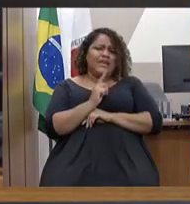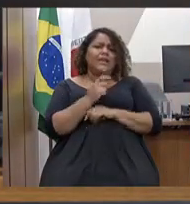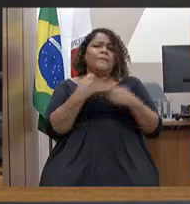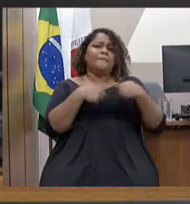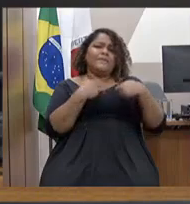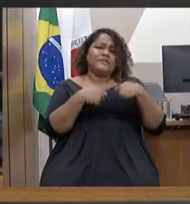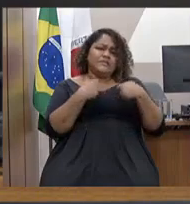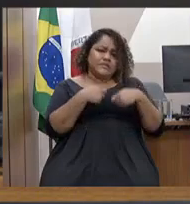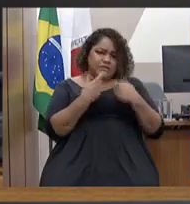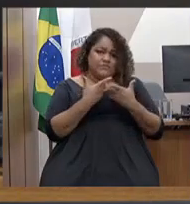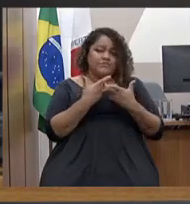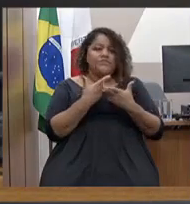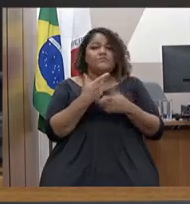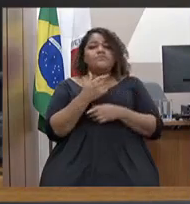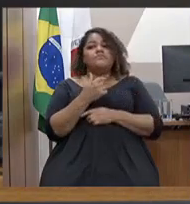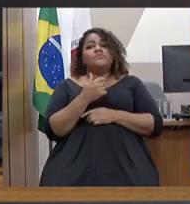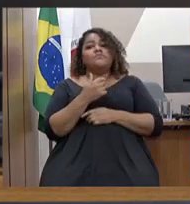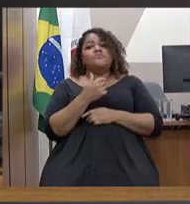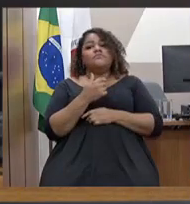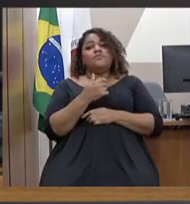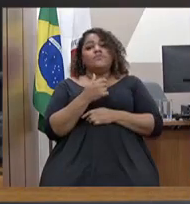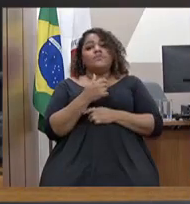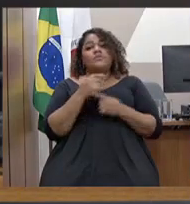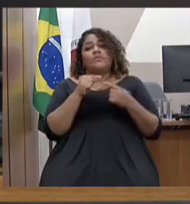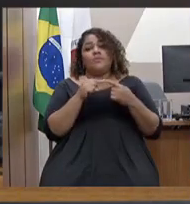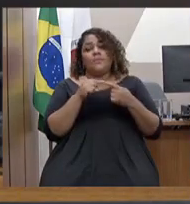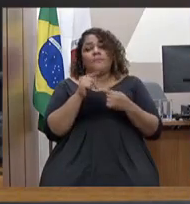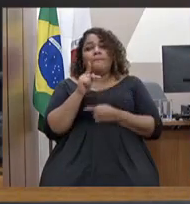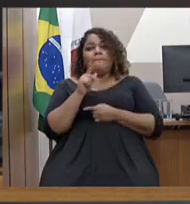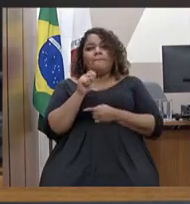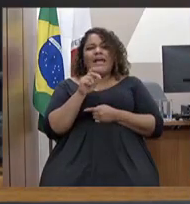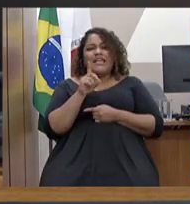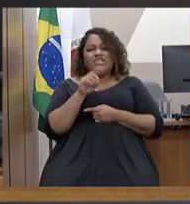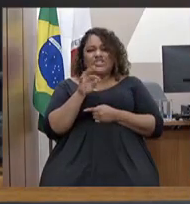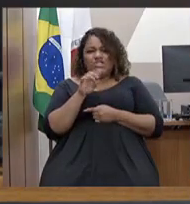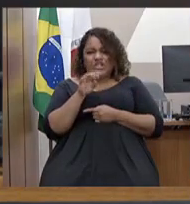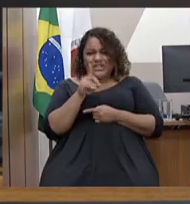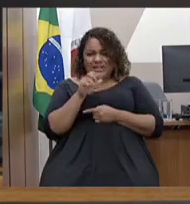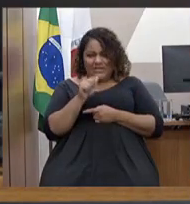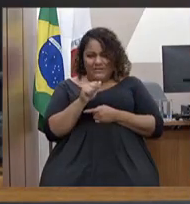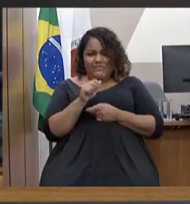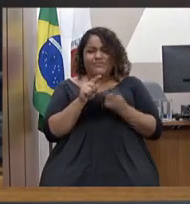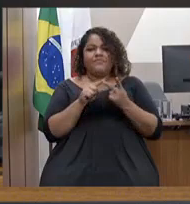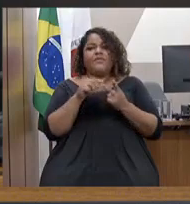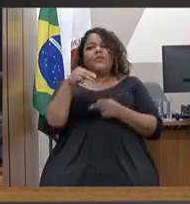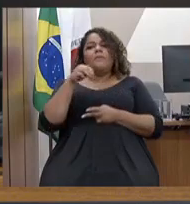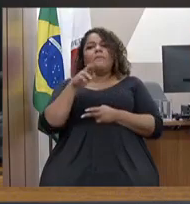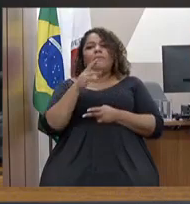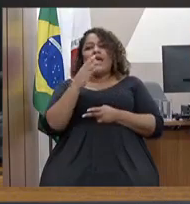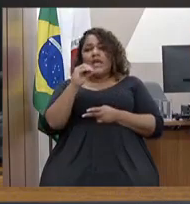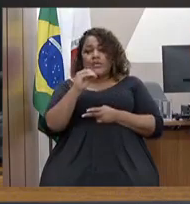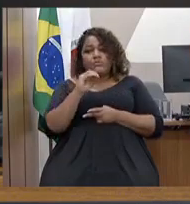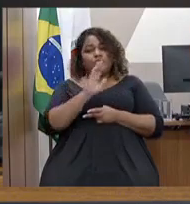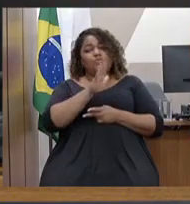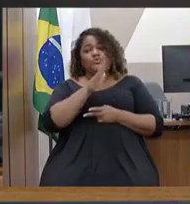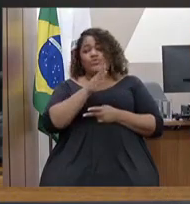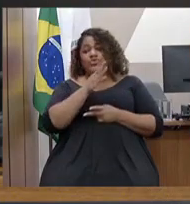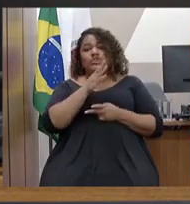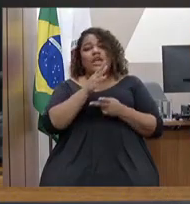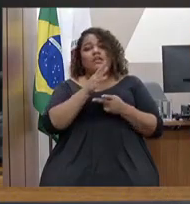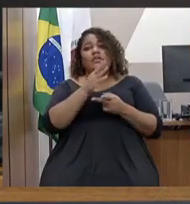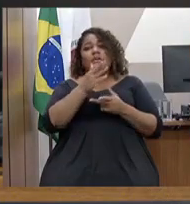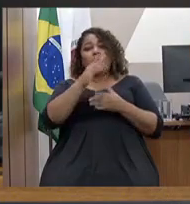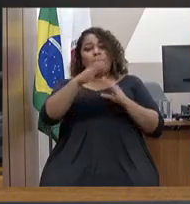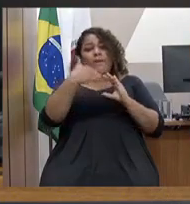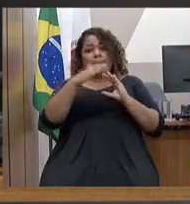gabinete do dos ministros nós Padilha e do Márcio vários pedidos inclusive nós